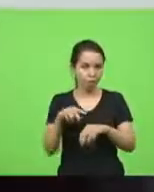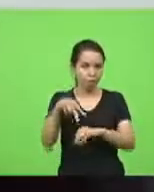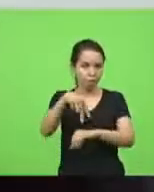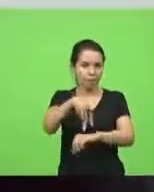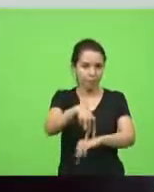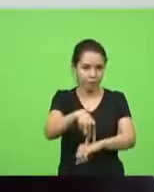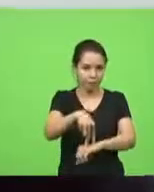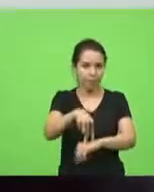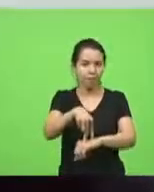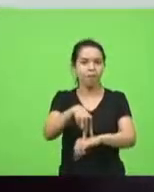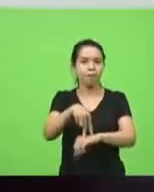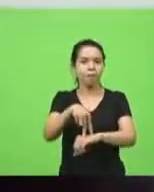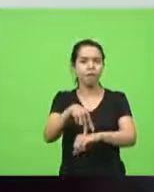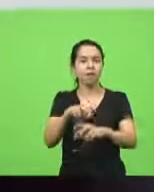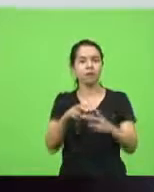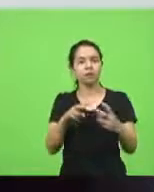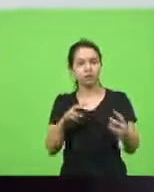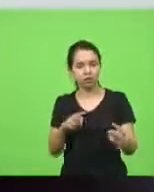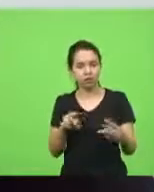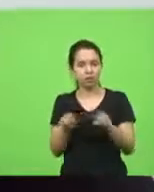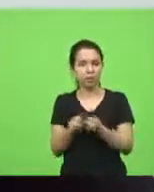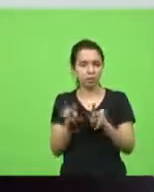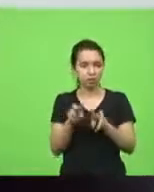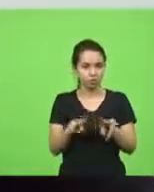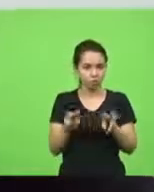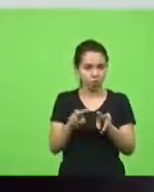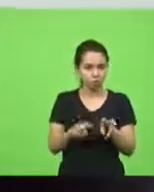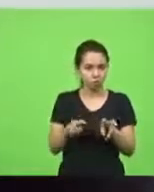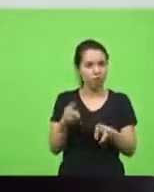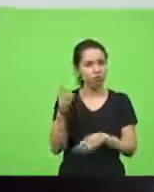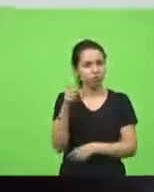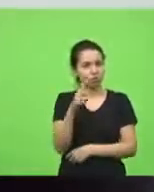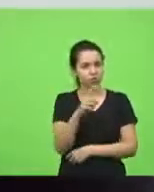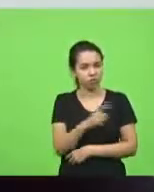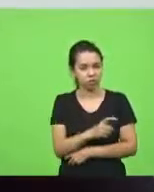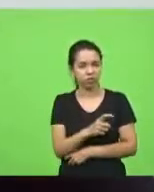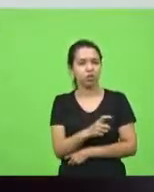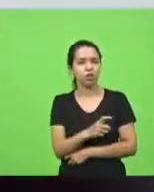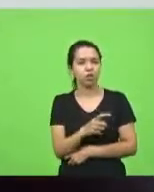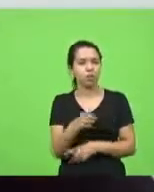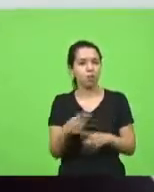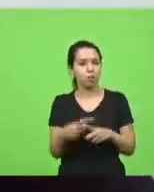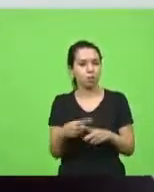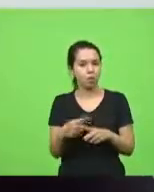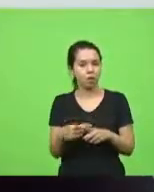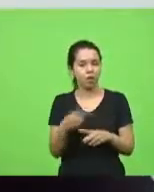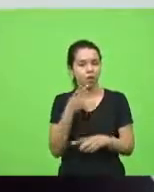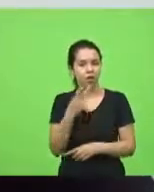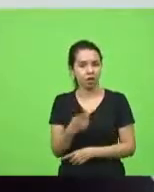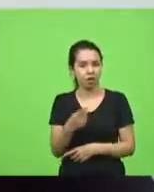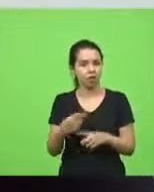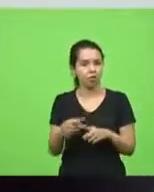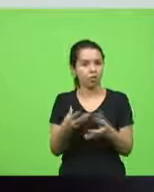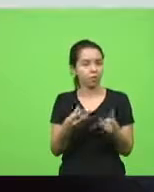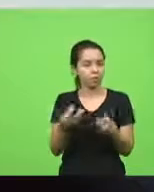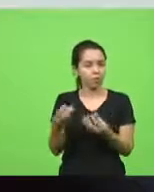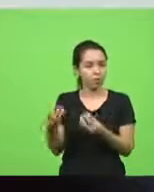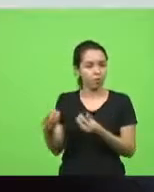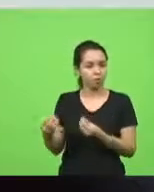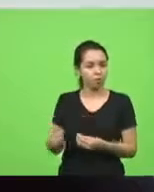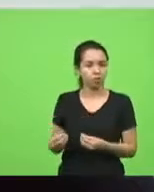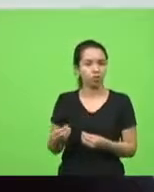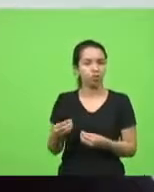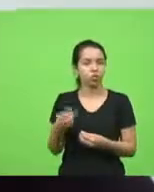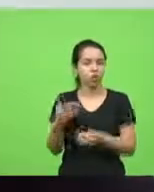presencial, poucos alunos estão indo em muitas escolas que eu identifico. As que eu visitei ontem, tinha